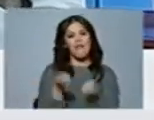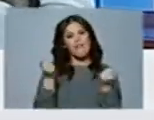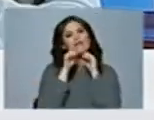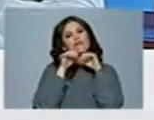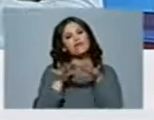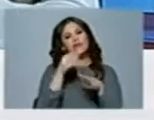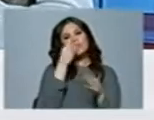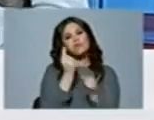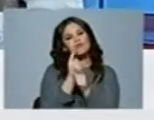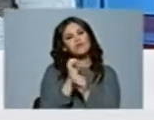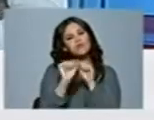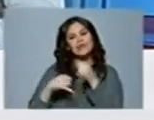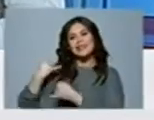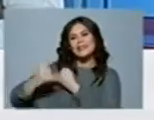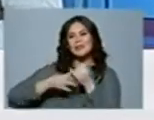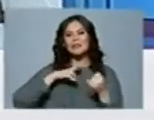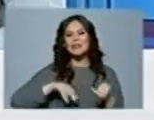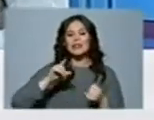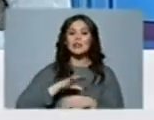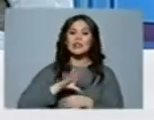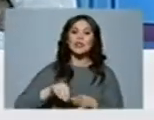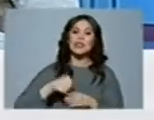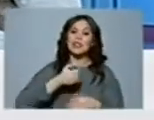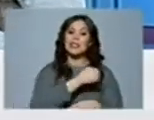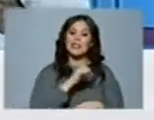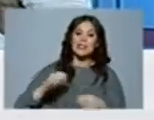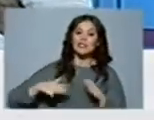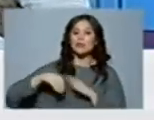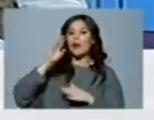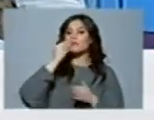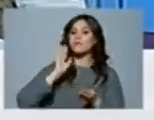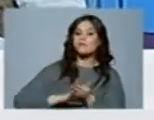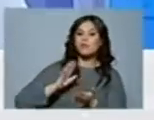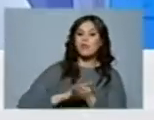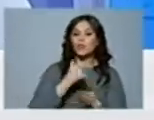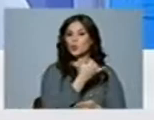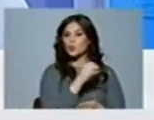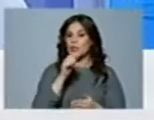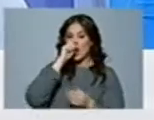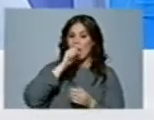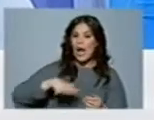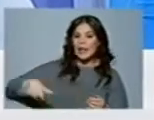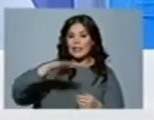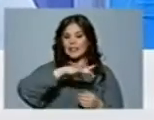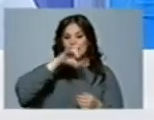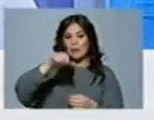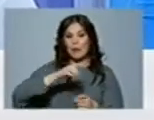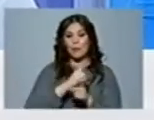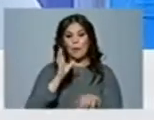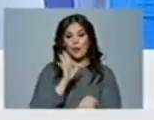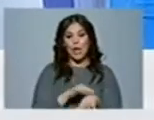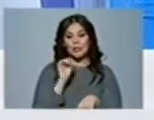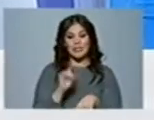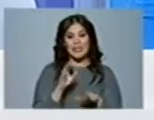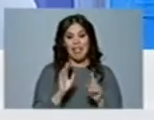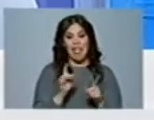portuguesa e temos aqui também envolvidos mais de 500 restaurantes, mais de 200 quintas enogastronómicas e por isso é